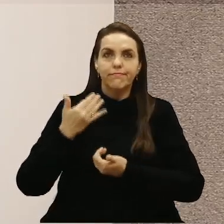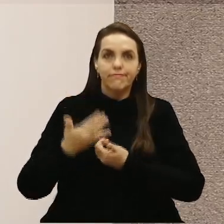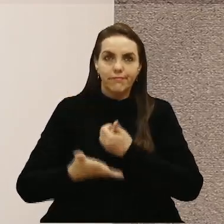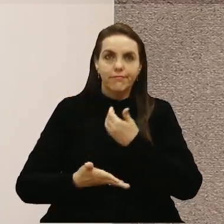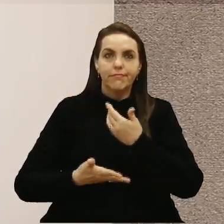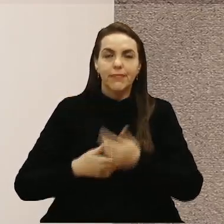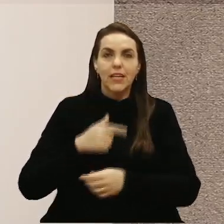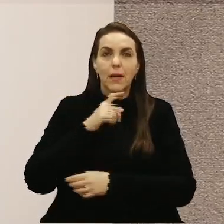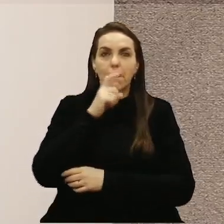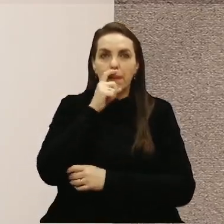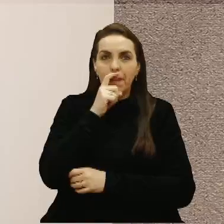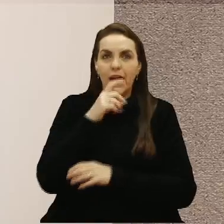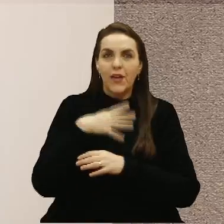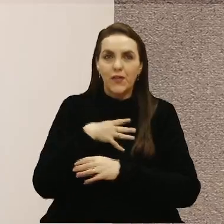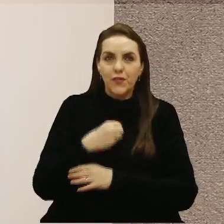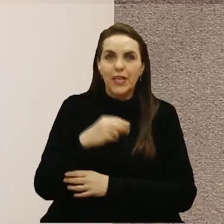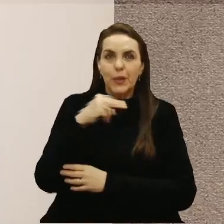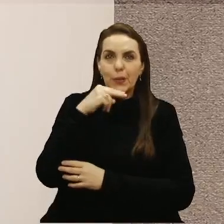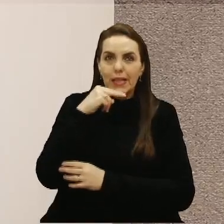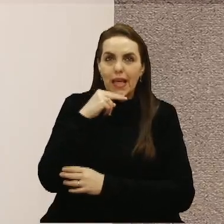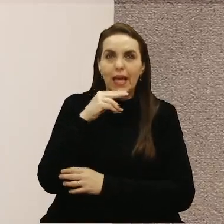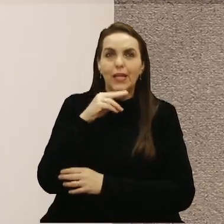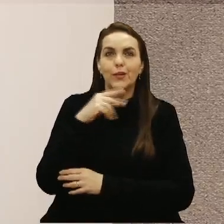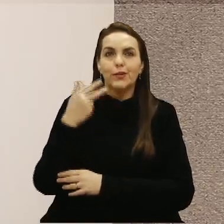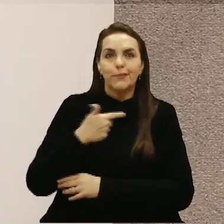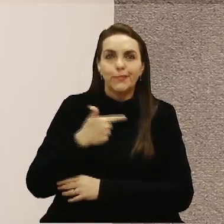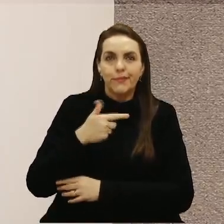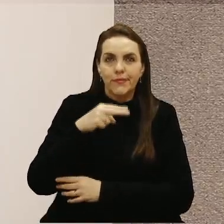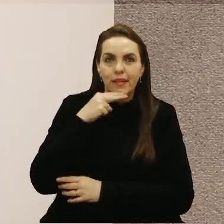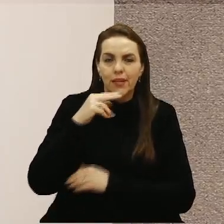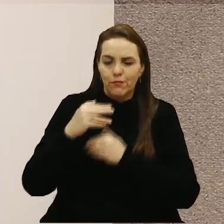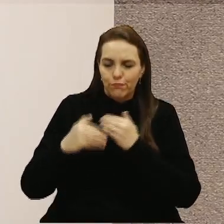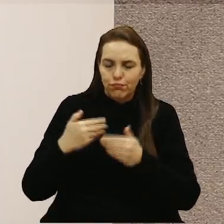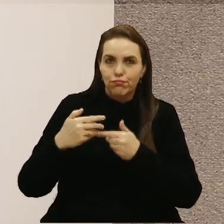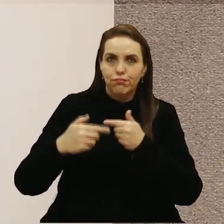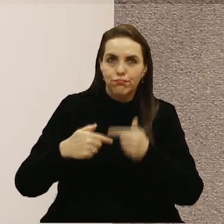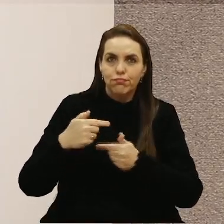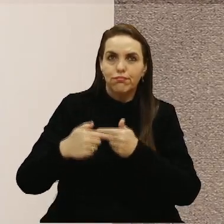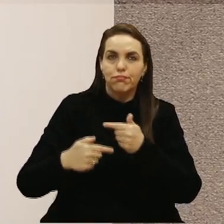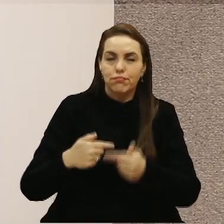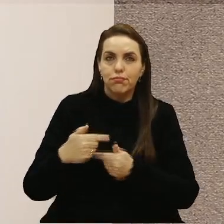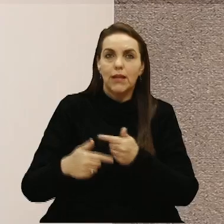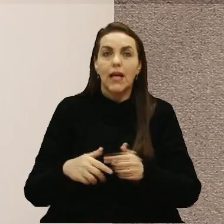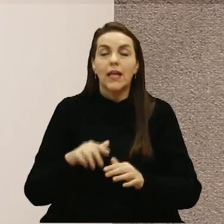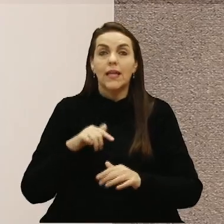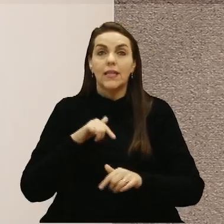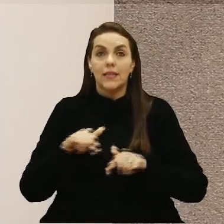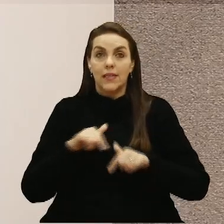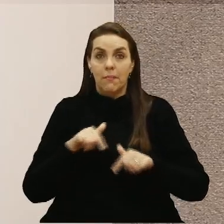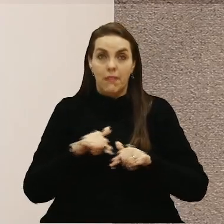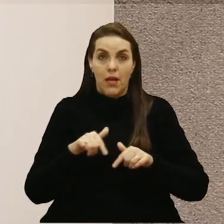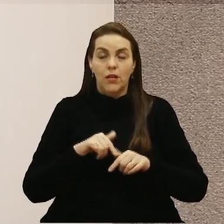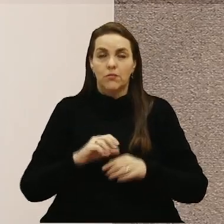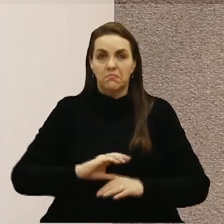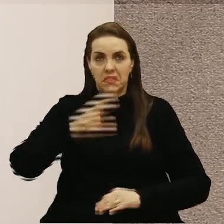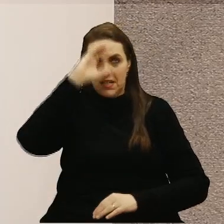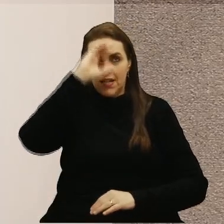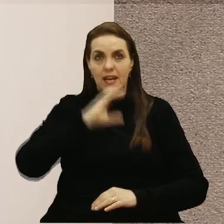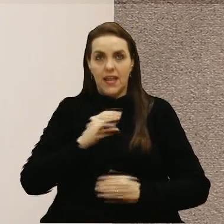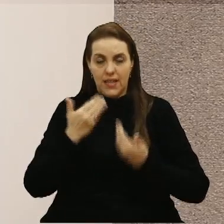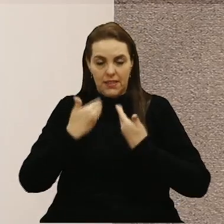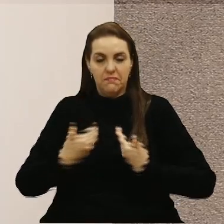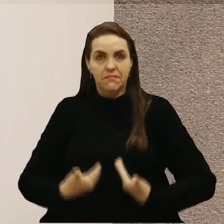filhos, netos, bisnetos e assim sucessivamente, né? E o trabalho, além de toda essa formação de caráter, a